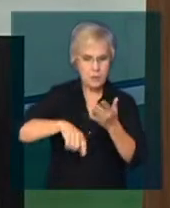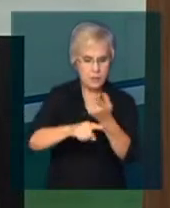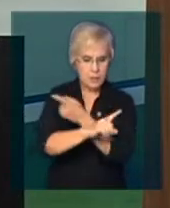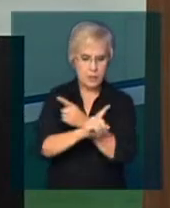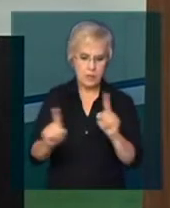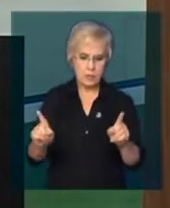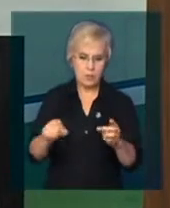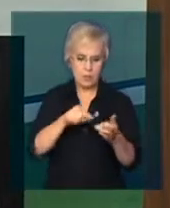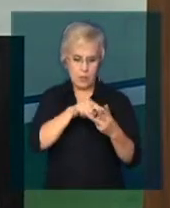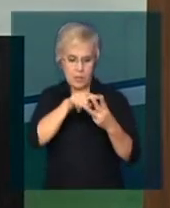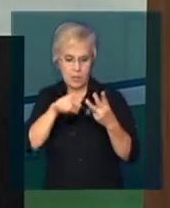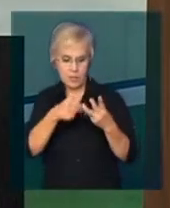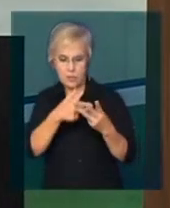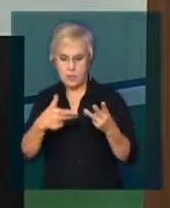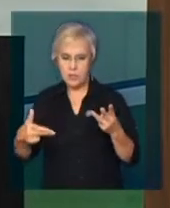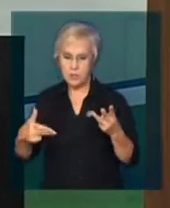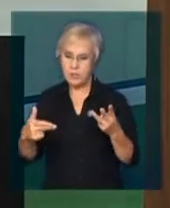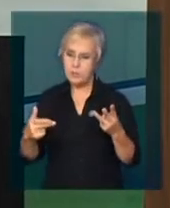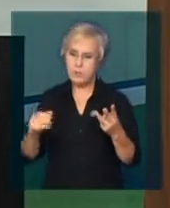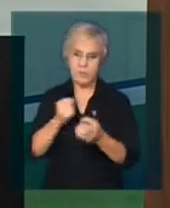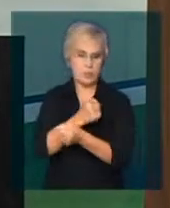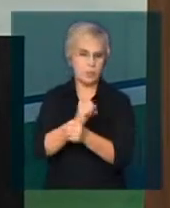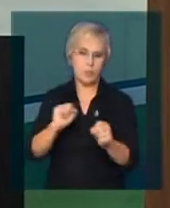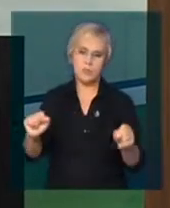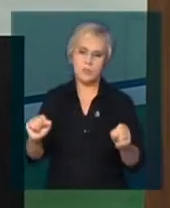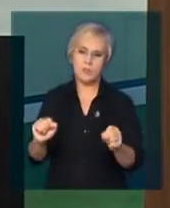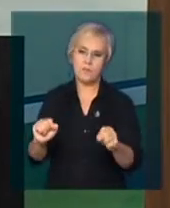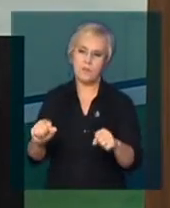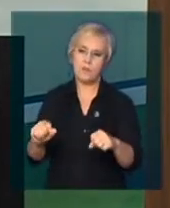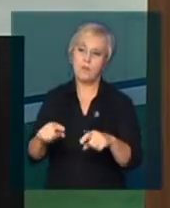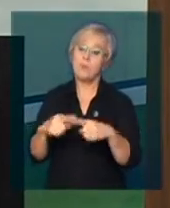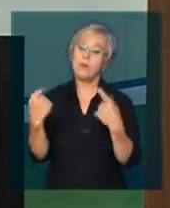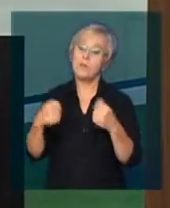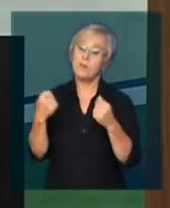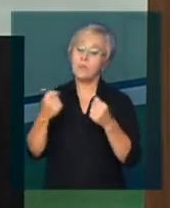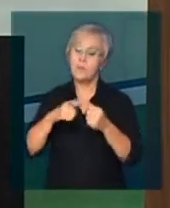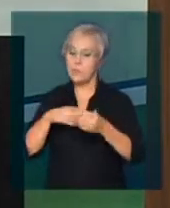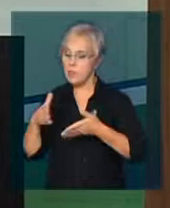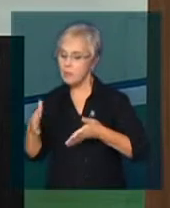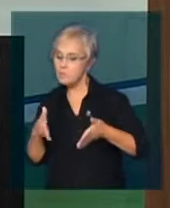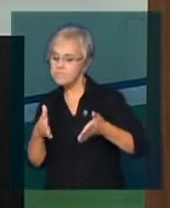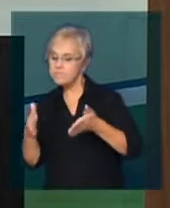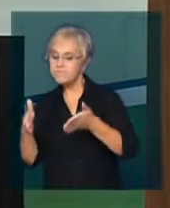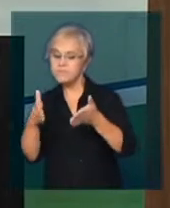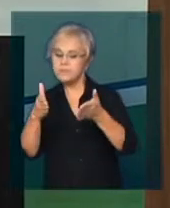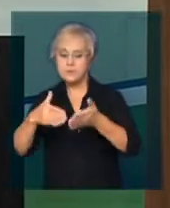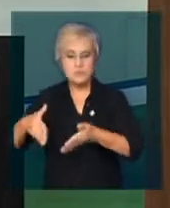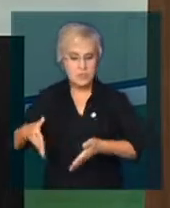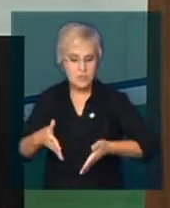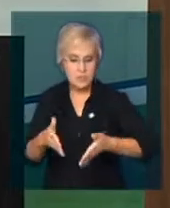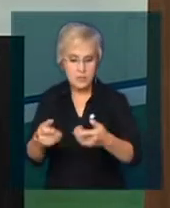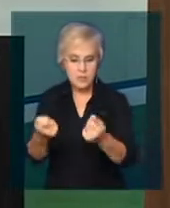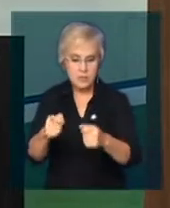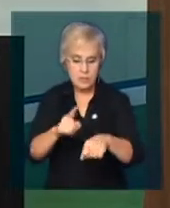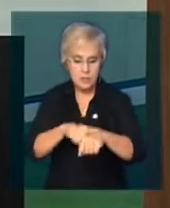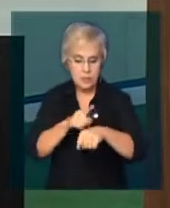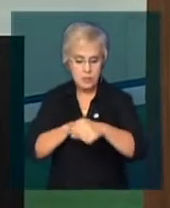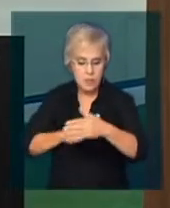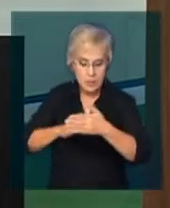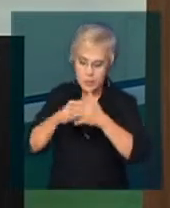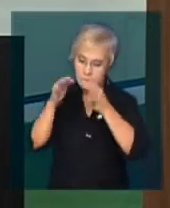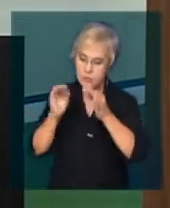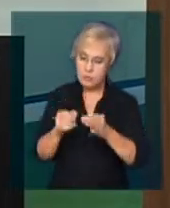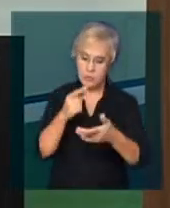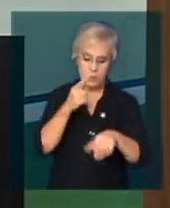essas três coisas nós sabemos que é impossível. Mas nós temos que ter um caminho, e esse caminho tem que ter um prazo, tem que ter um